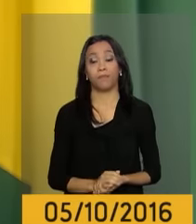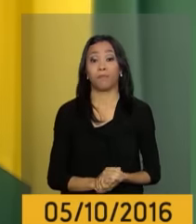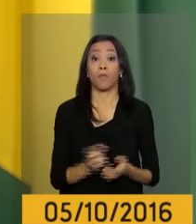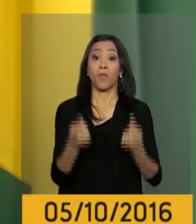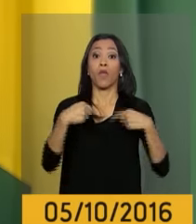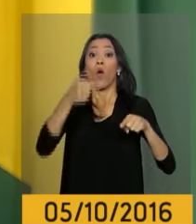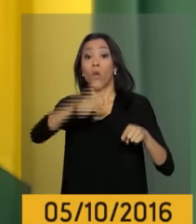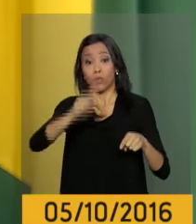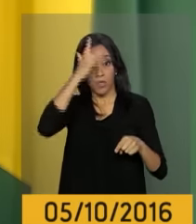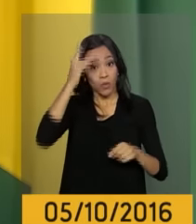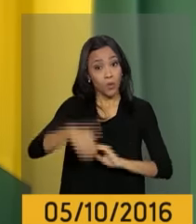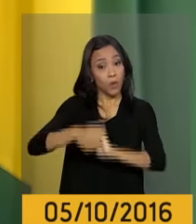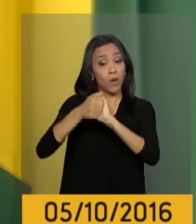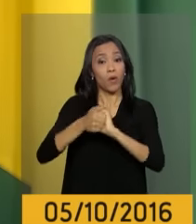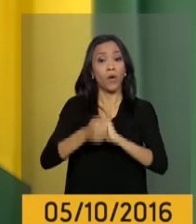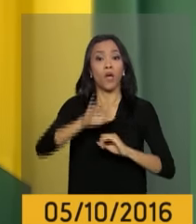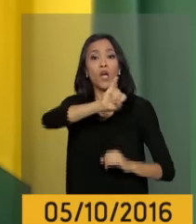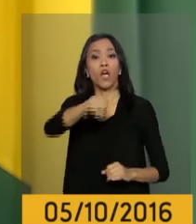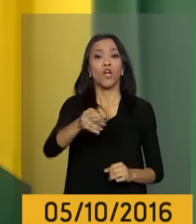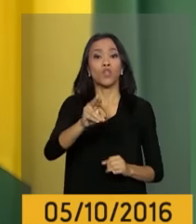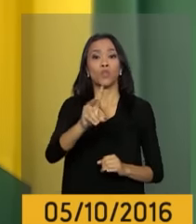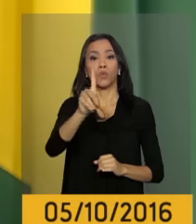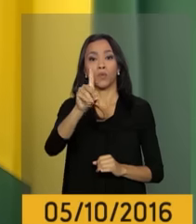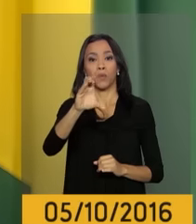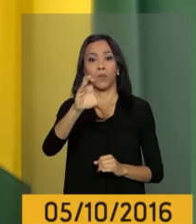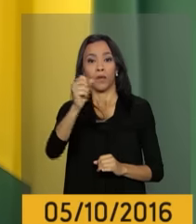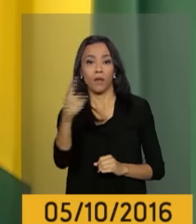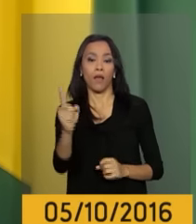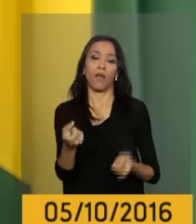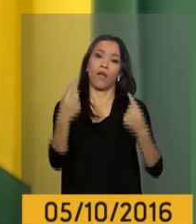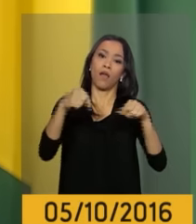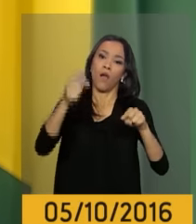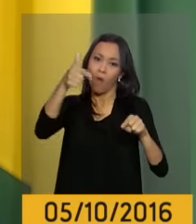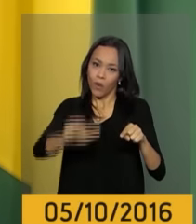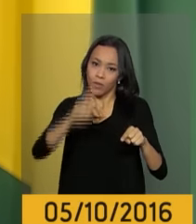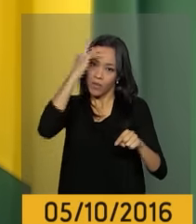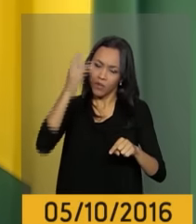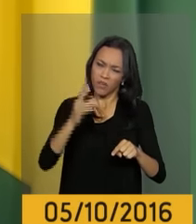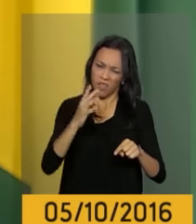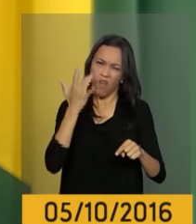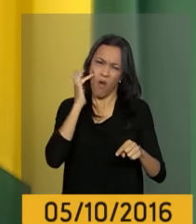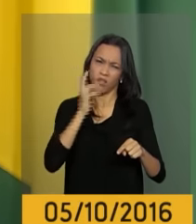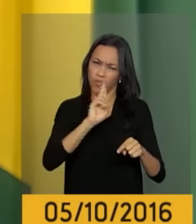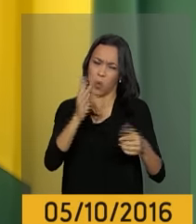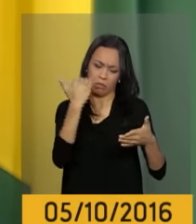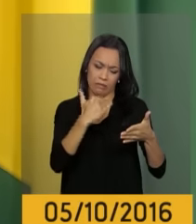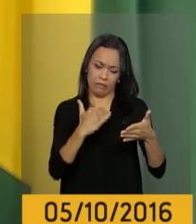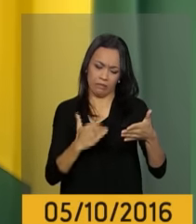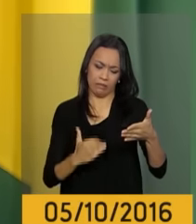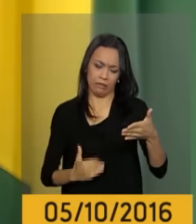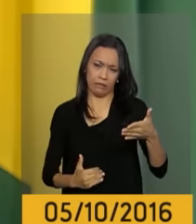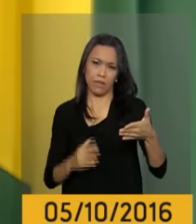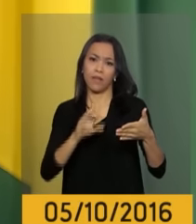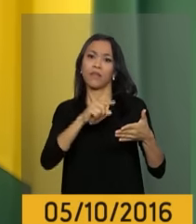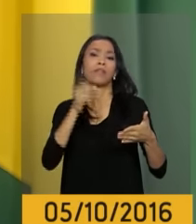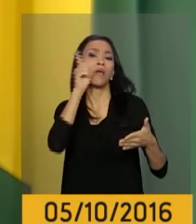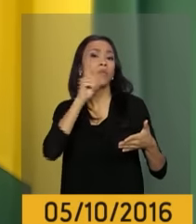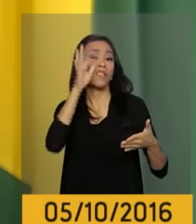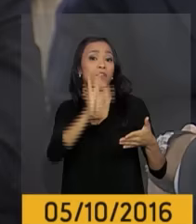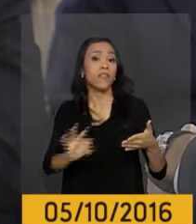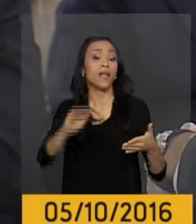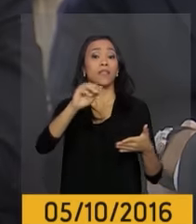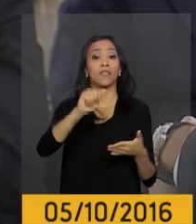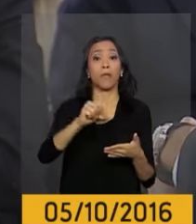O Romero Jucá, o Valdemir Mocca, penso que mencionei todos os senadores, os deputados federais Alceu